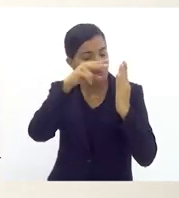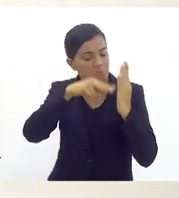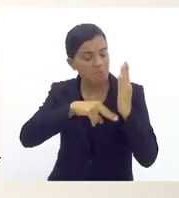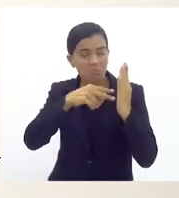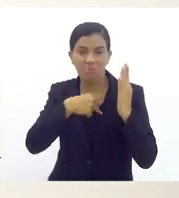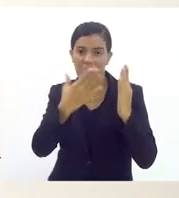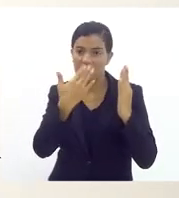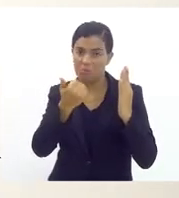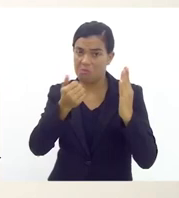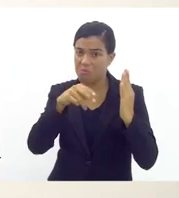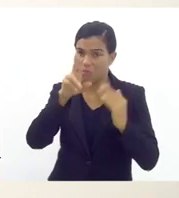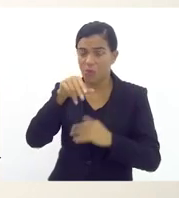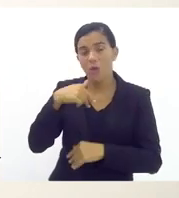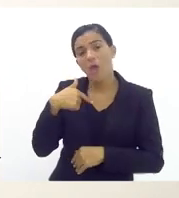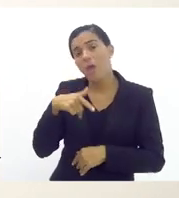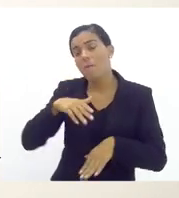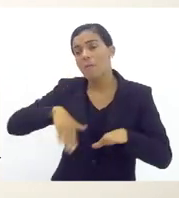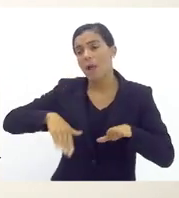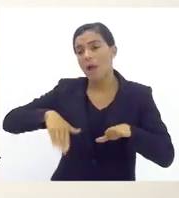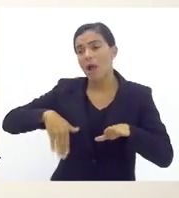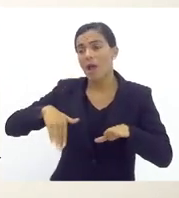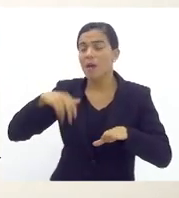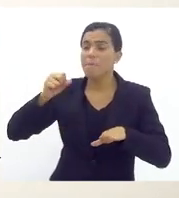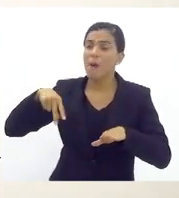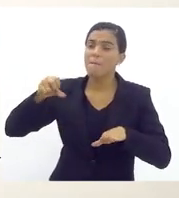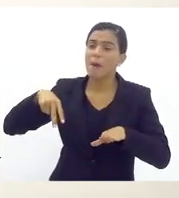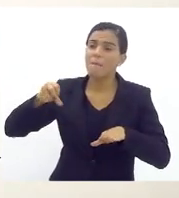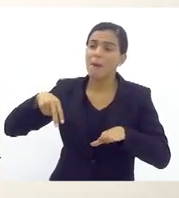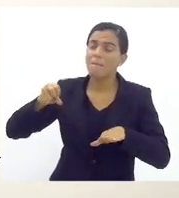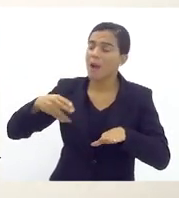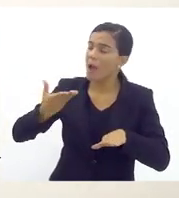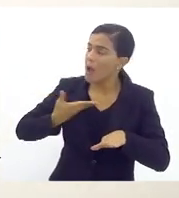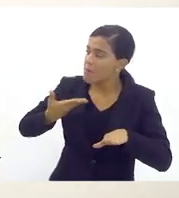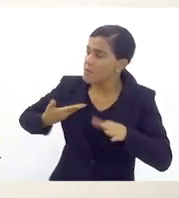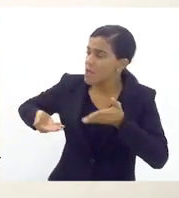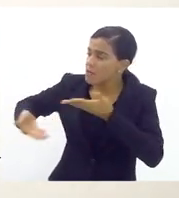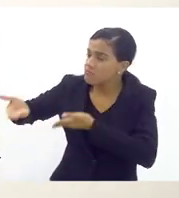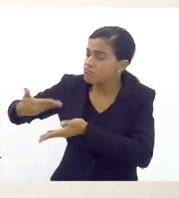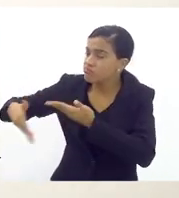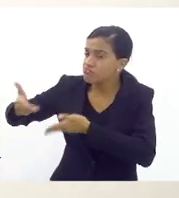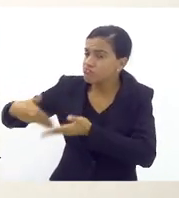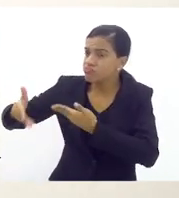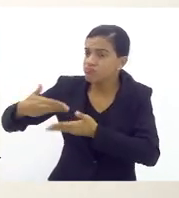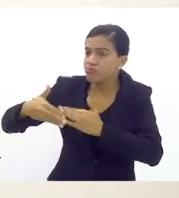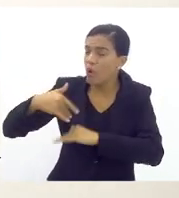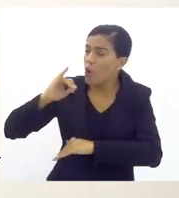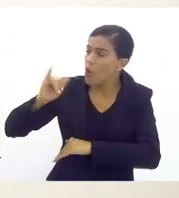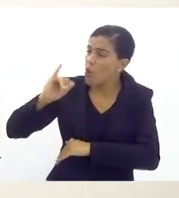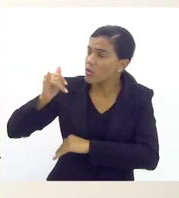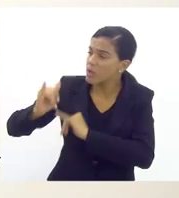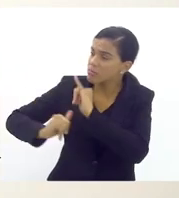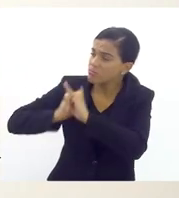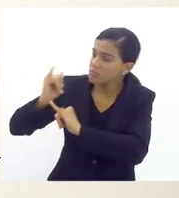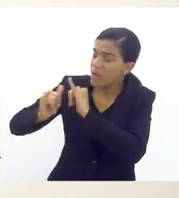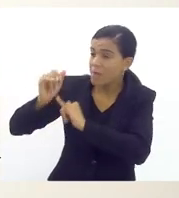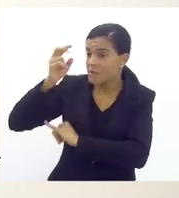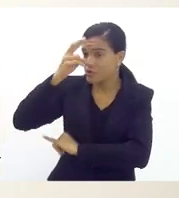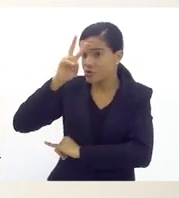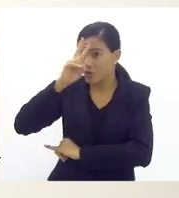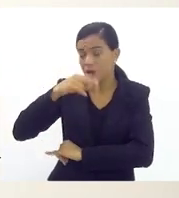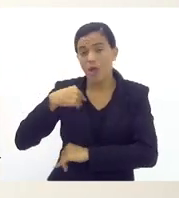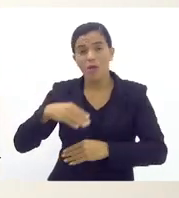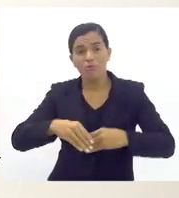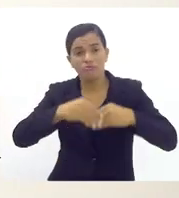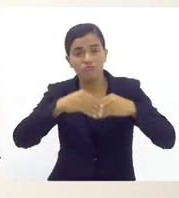Então, comecei a andar pelas praias do Rio de Janeiro, fazendo amizade, conhecendo pessoas e falando a minha história. E foi quando eu conheci o